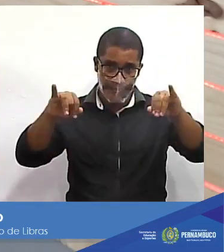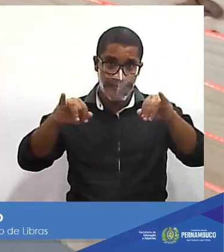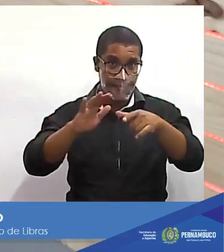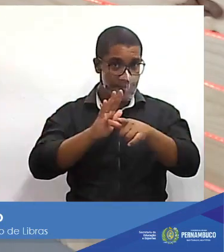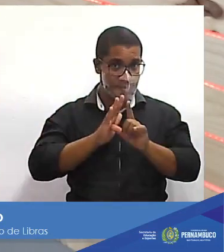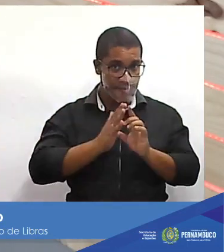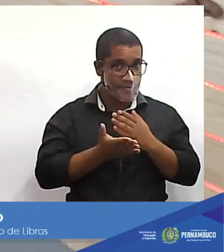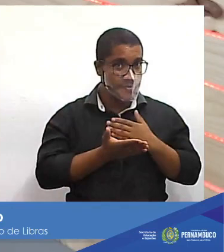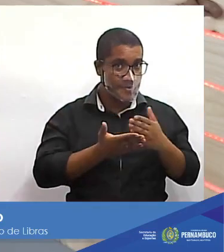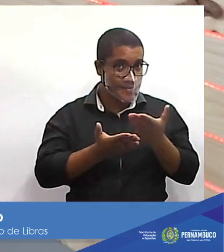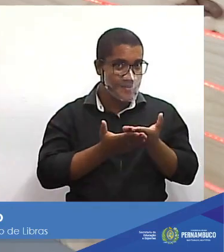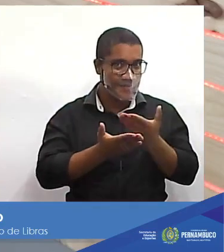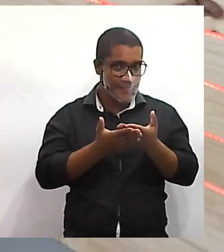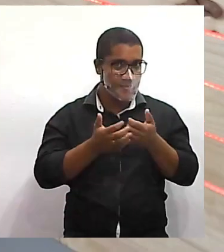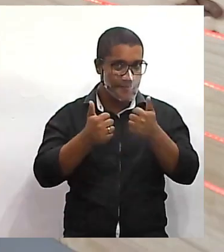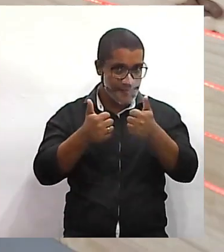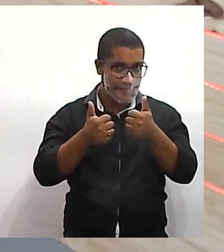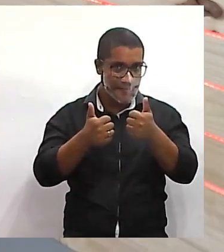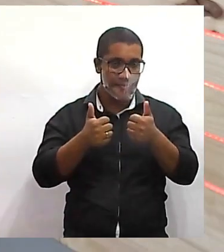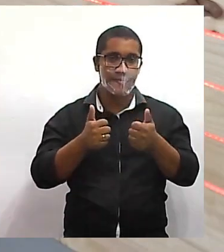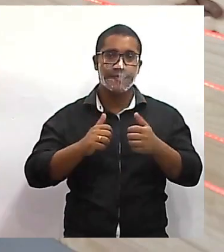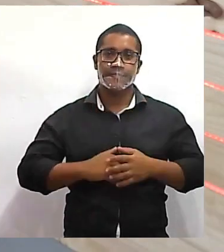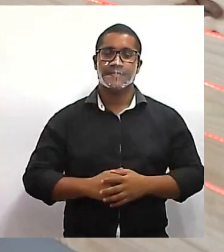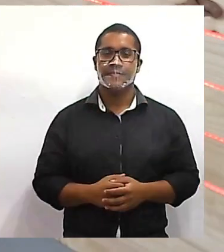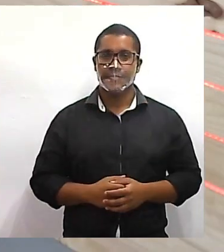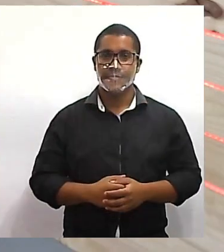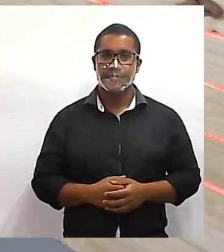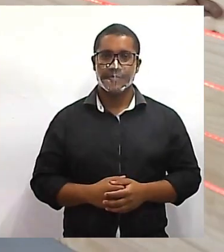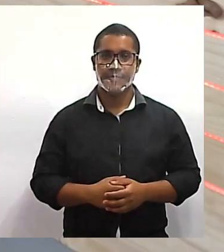gente começar a nossa live. Preste atenção.